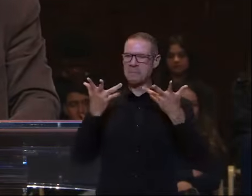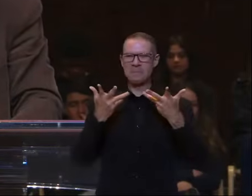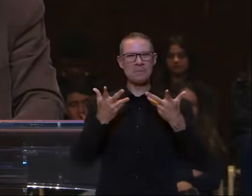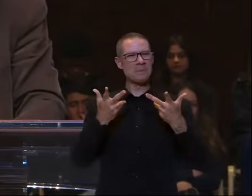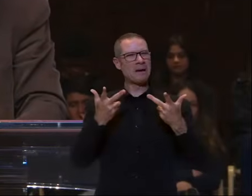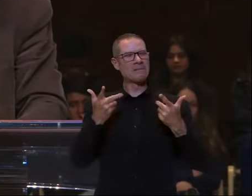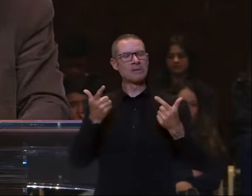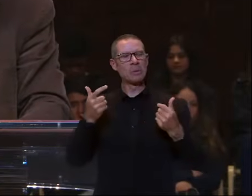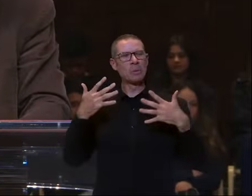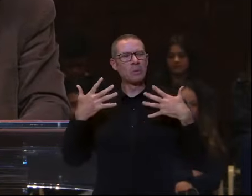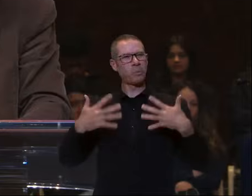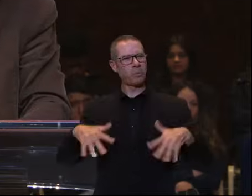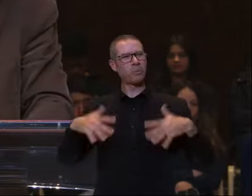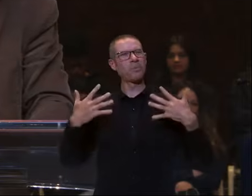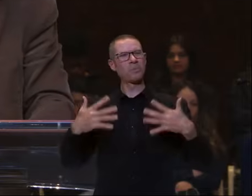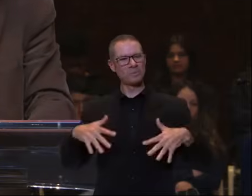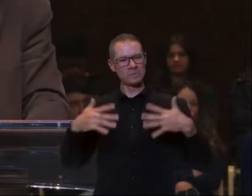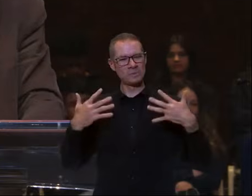esse.